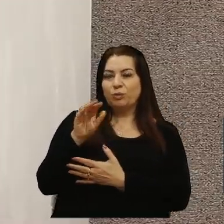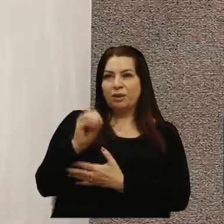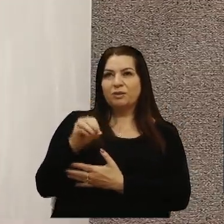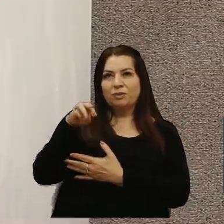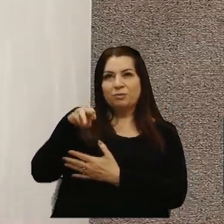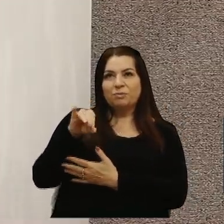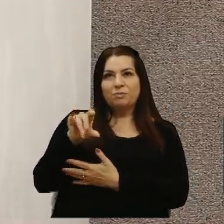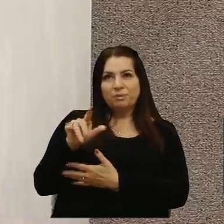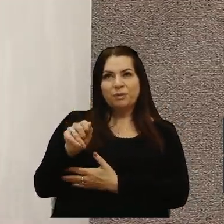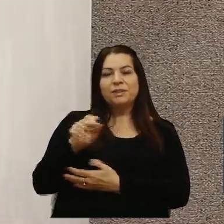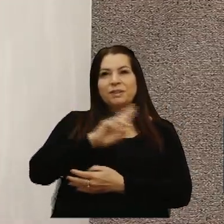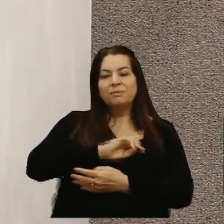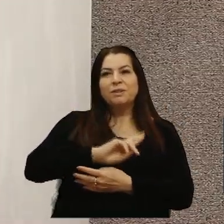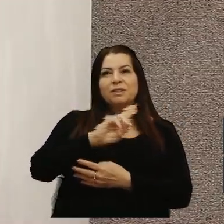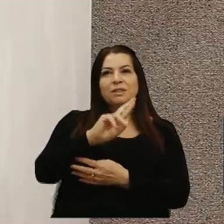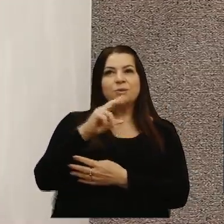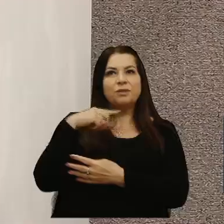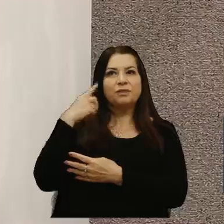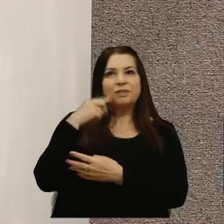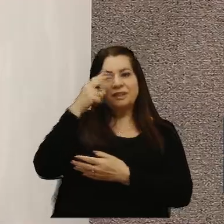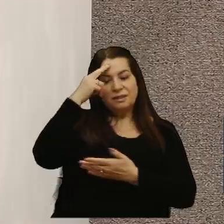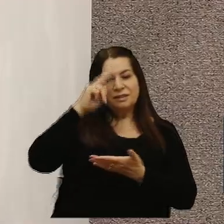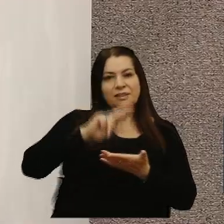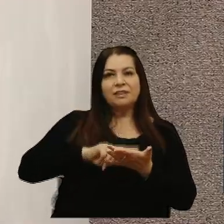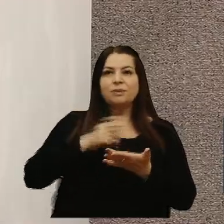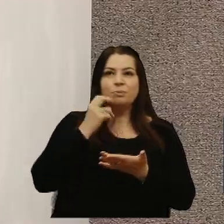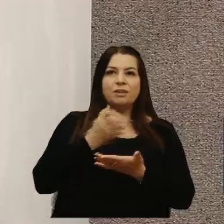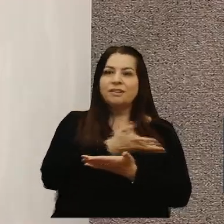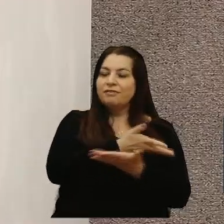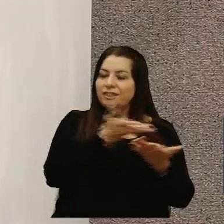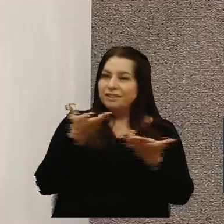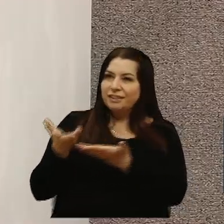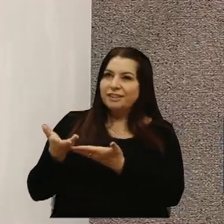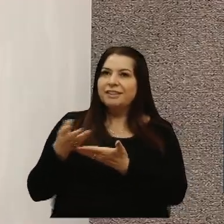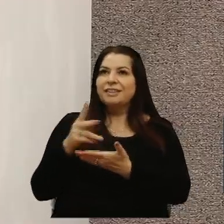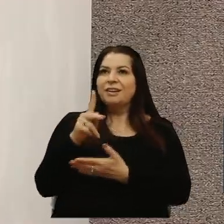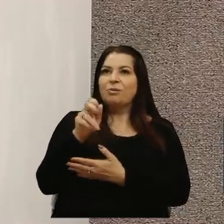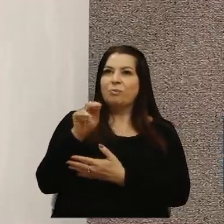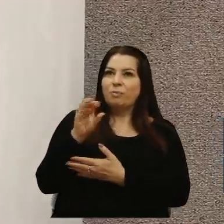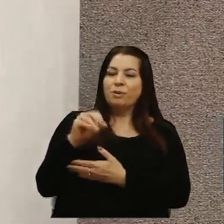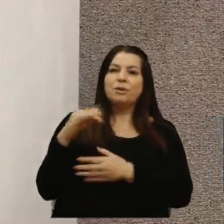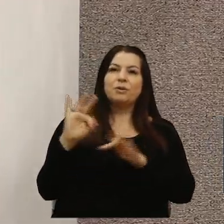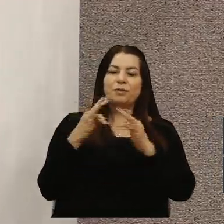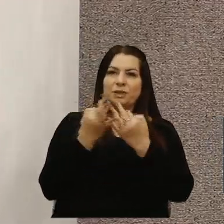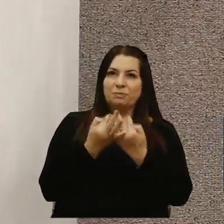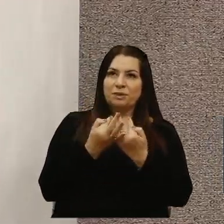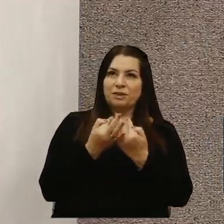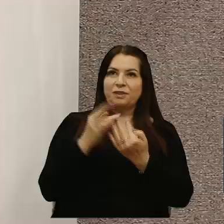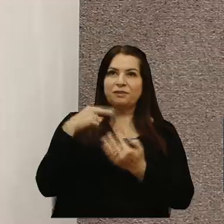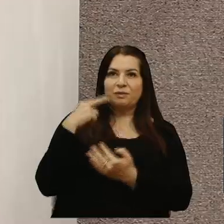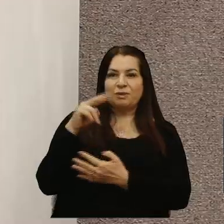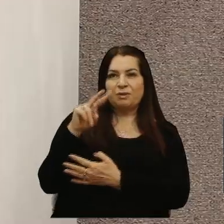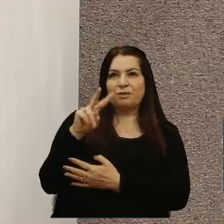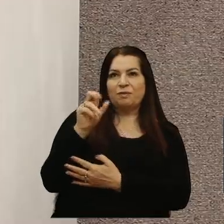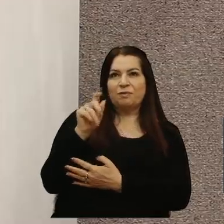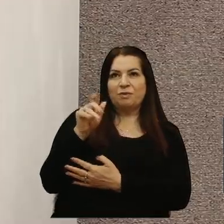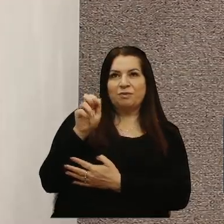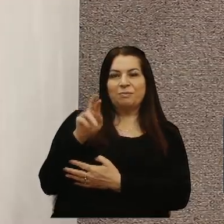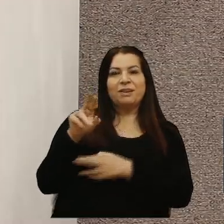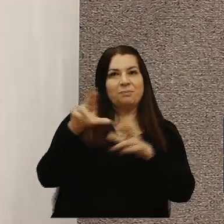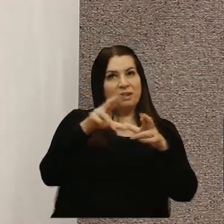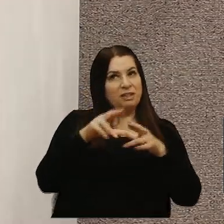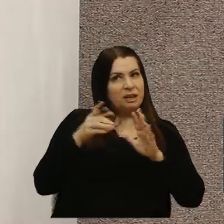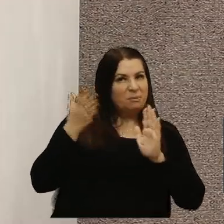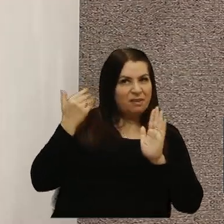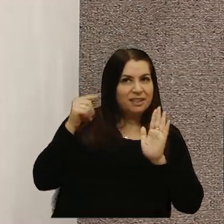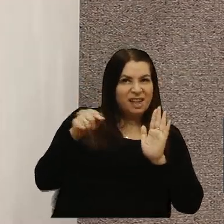também, representando o deputado Neril Carteiro, sejam muito bem-vindos aqui conosco, também ao Pedro, a sua família. Vereador Valdemar, que é lá da minha região, pelo menos